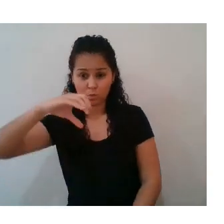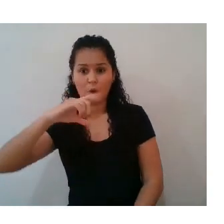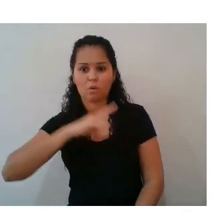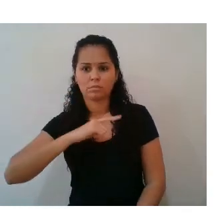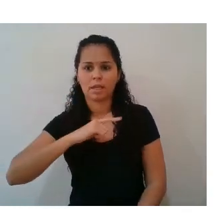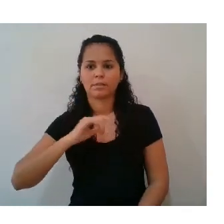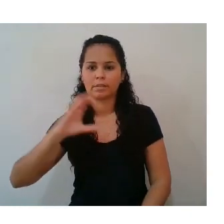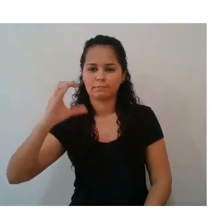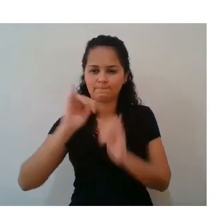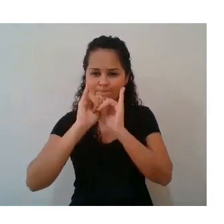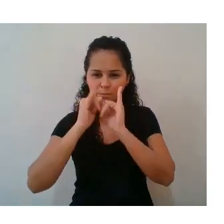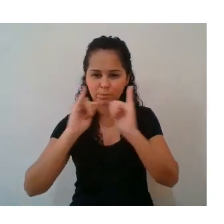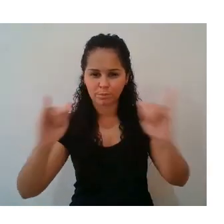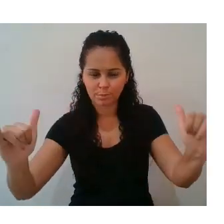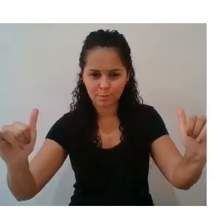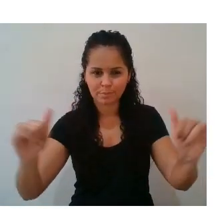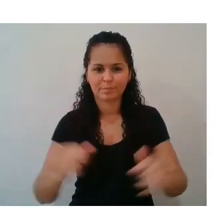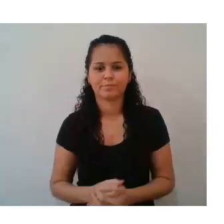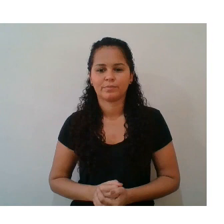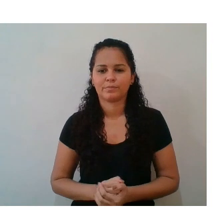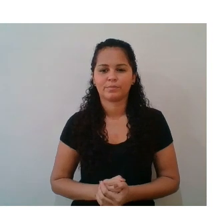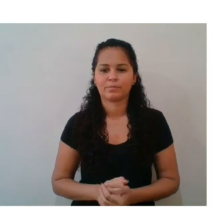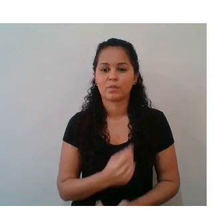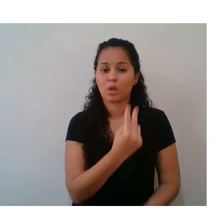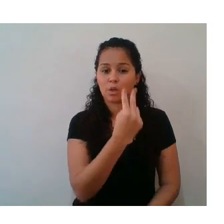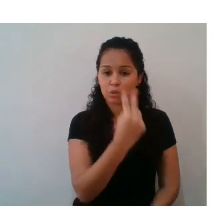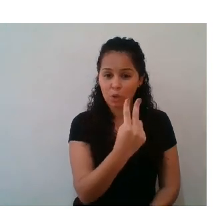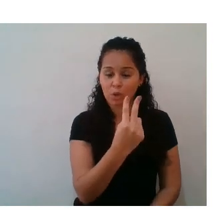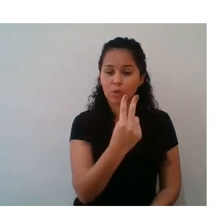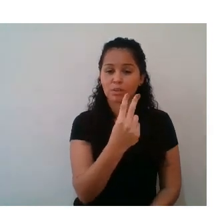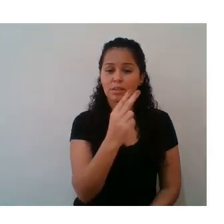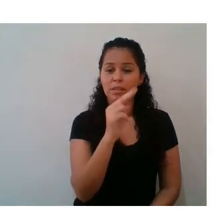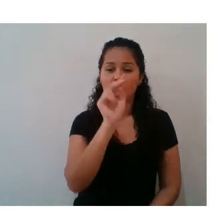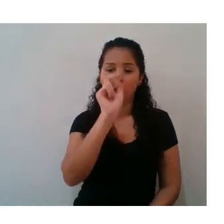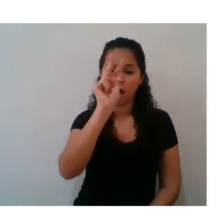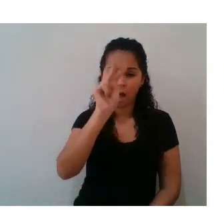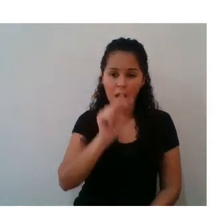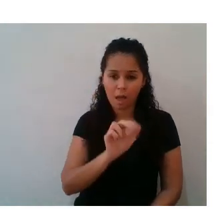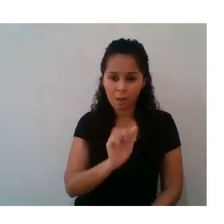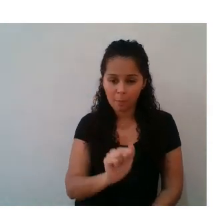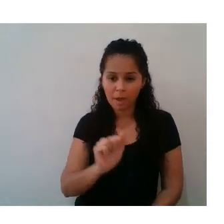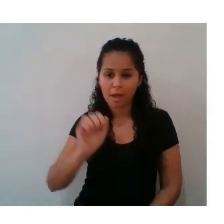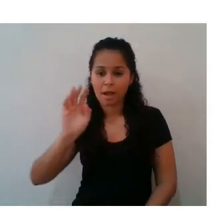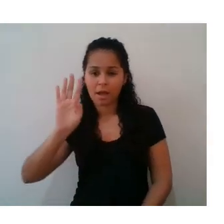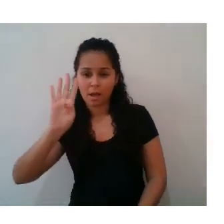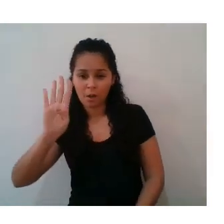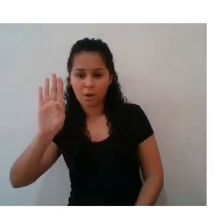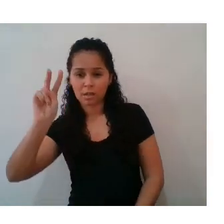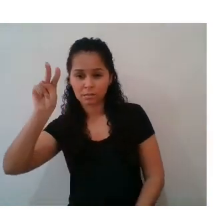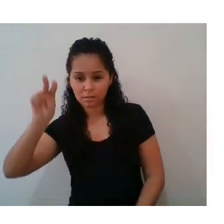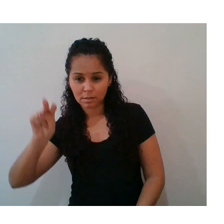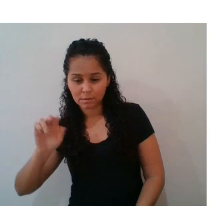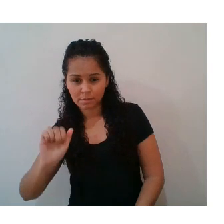aqui passam 4 amperes, aqui passam 4 amperes. Mas quanto que cada um deles, né, tem